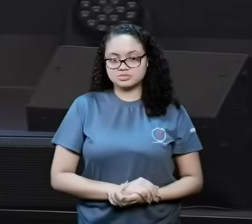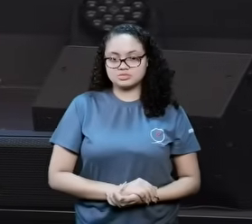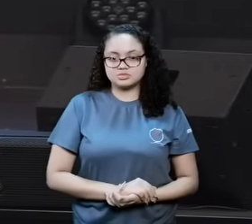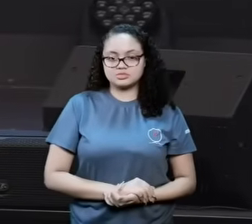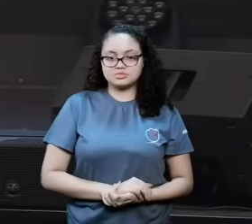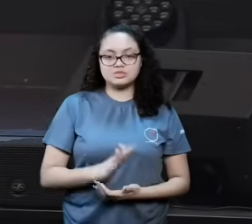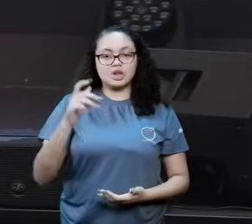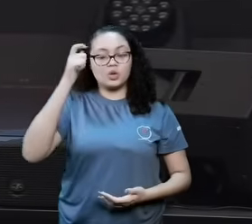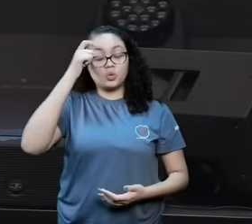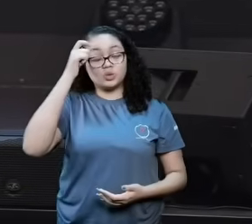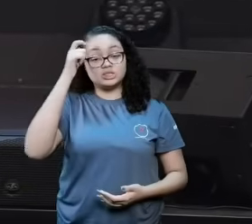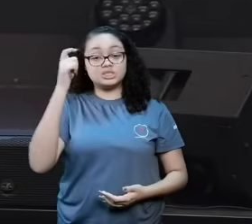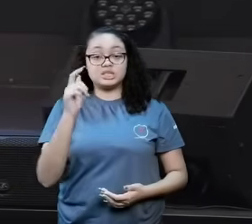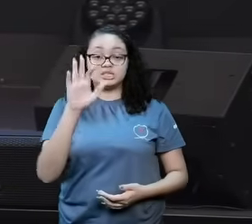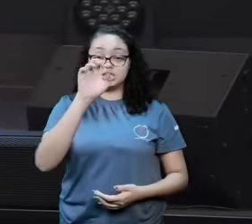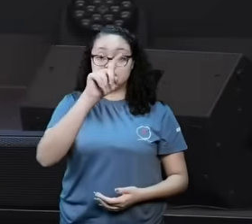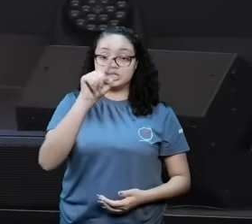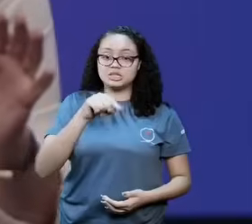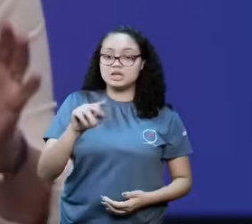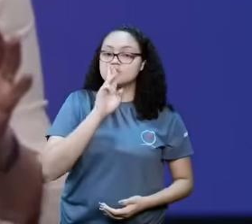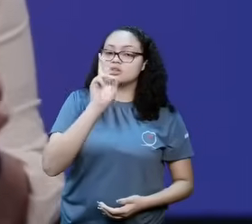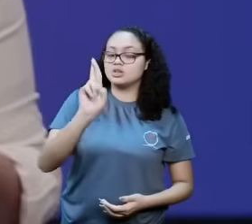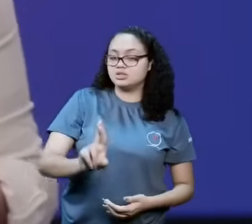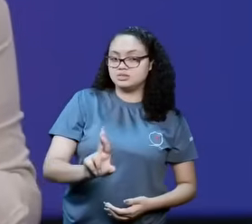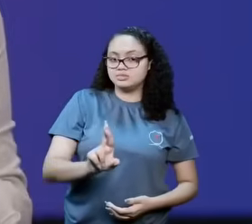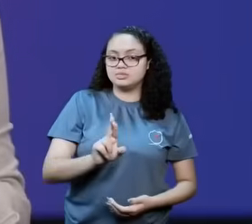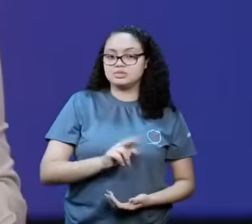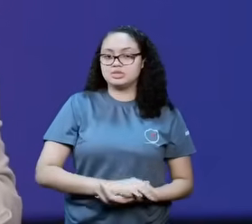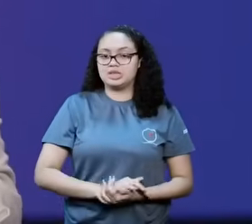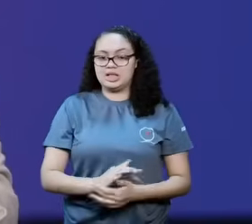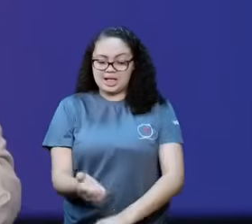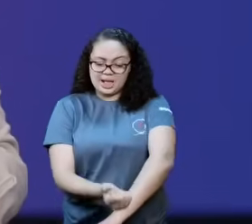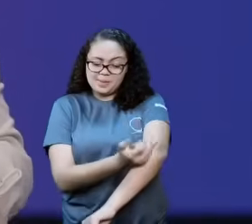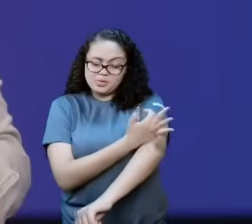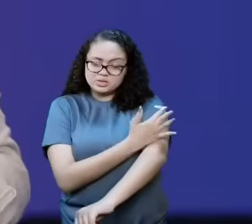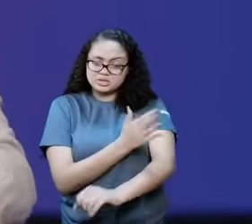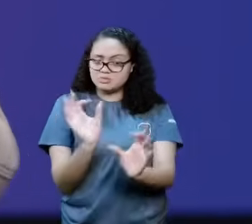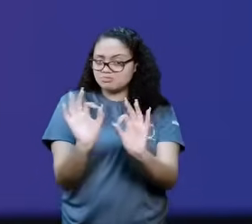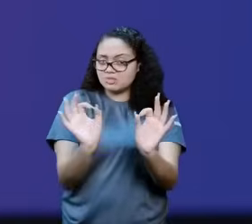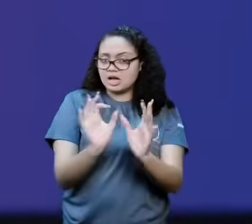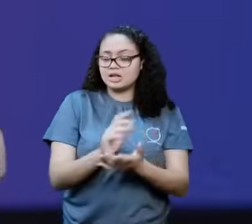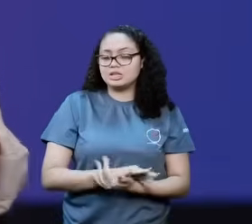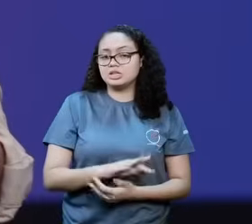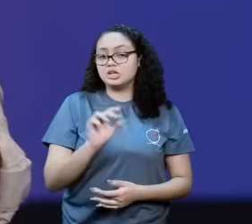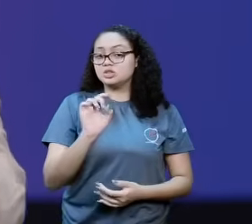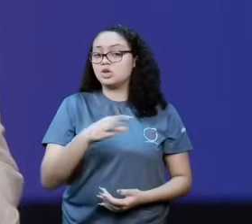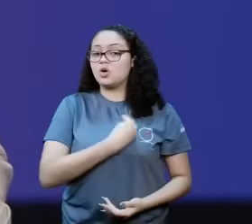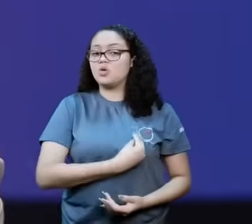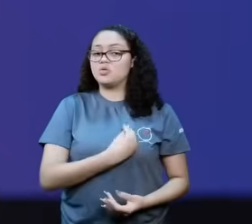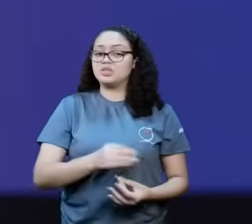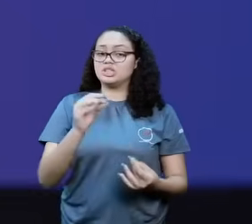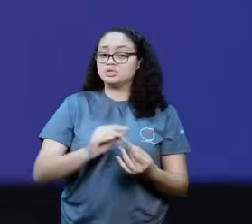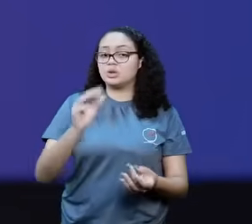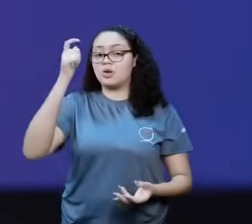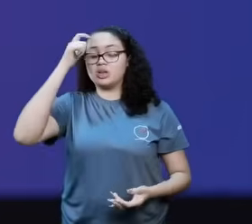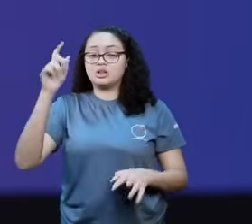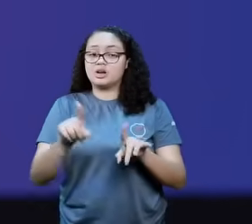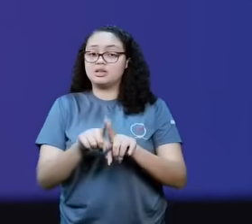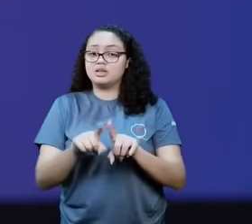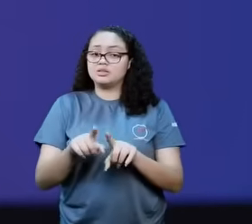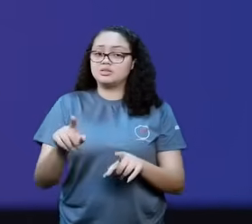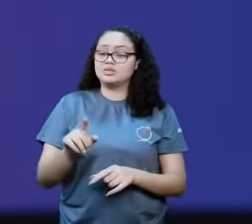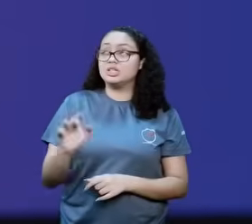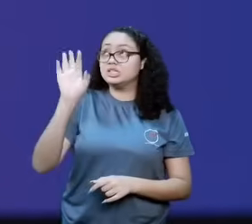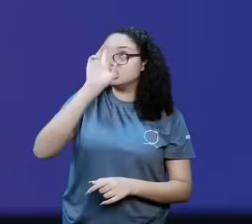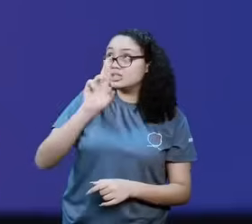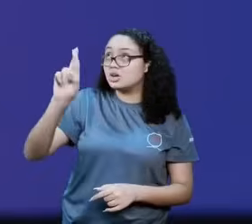Com a consciência ele responde sem emoção. Tem emoção aqui não, irmão. Só tem vida espiritual e vida racional. Senhor Deus, Jeová,